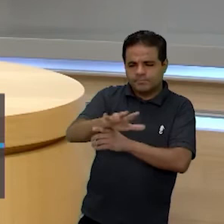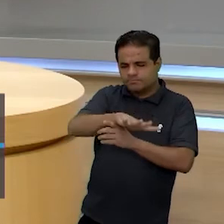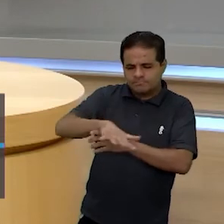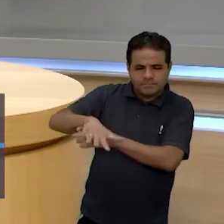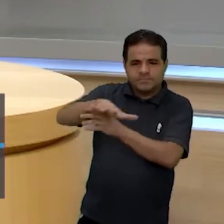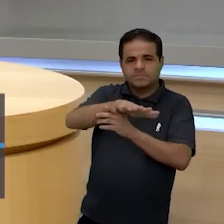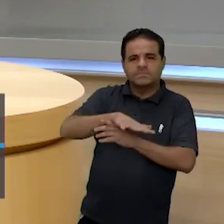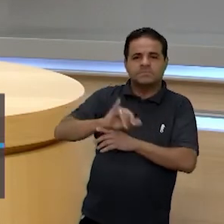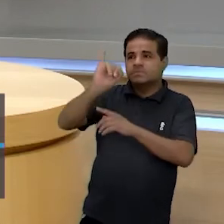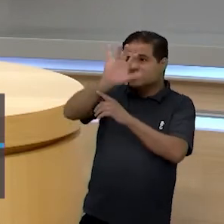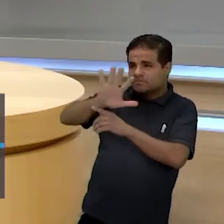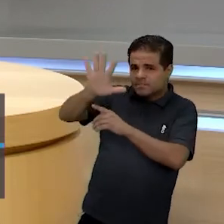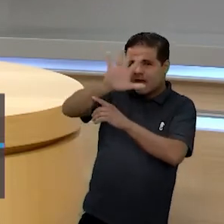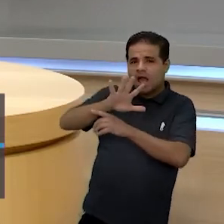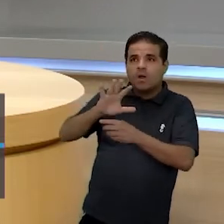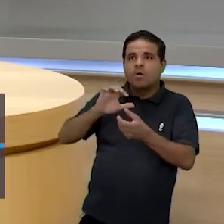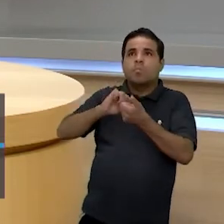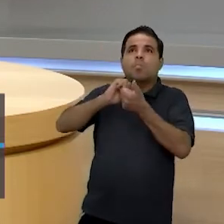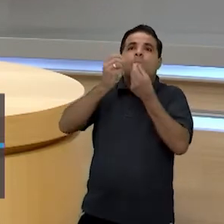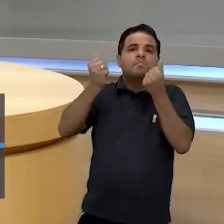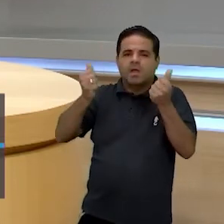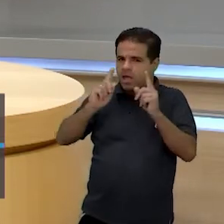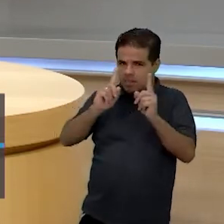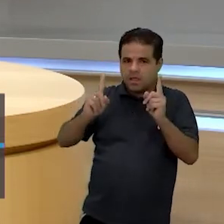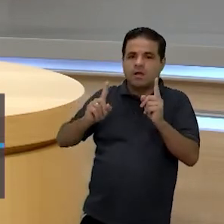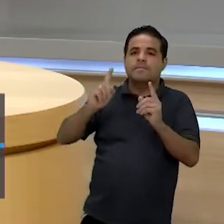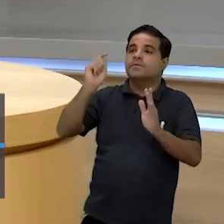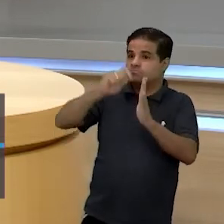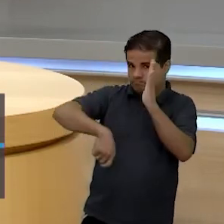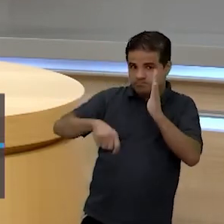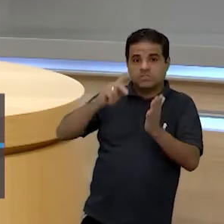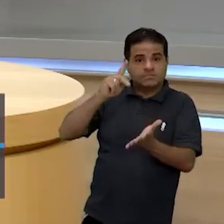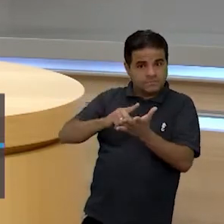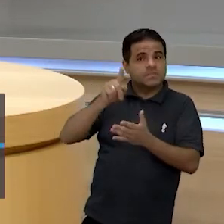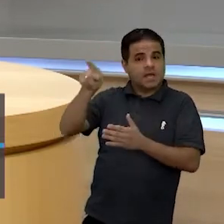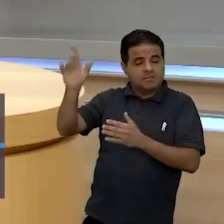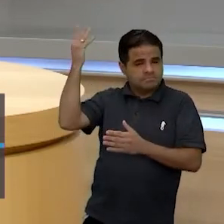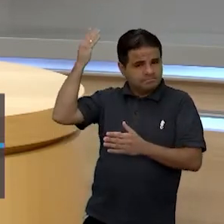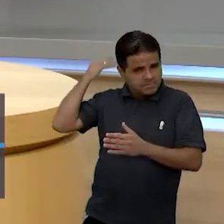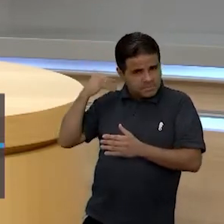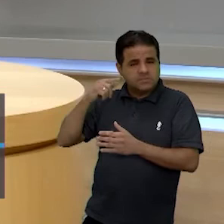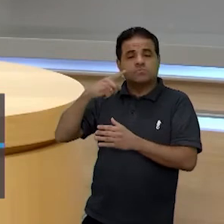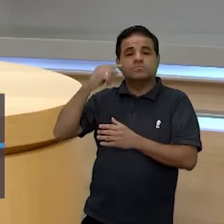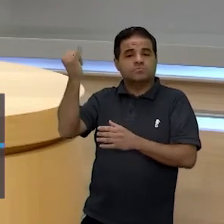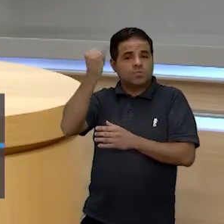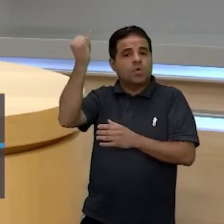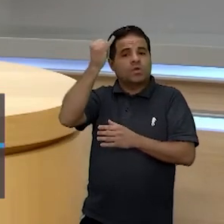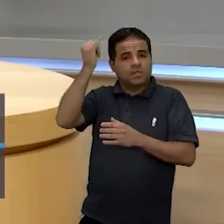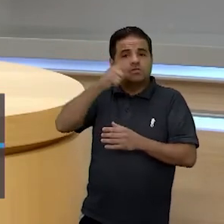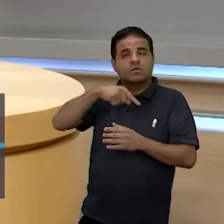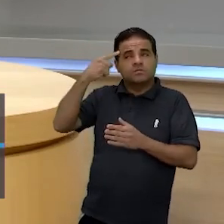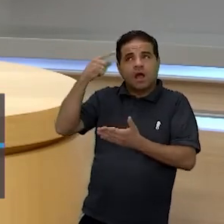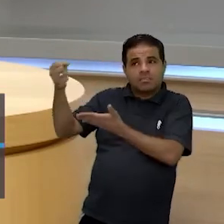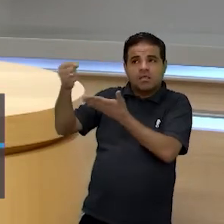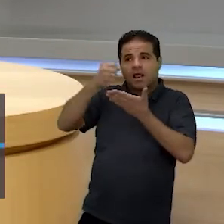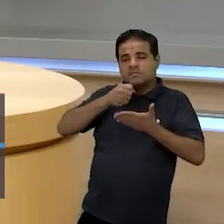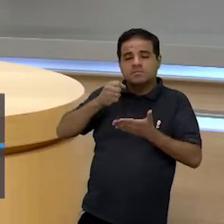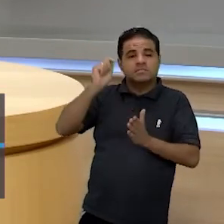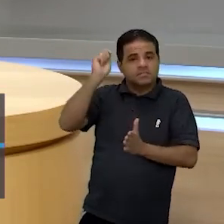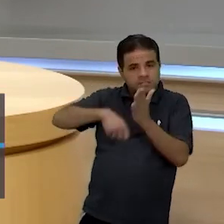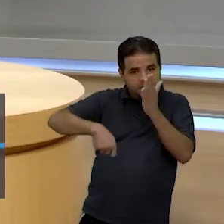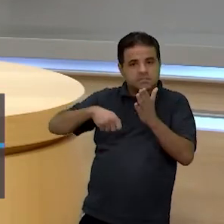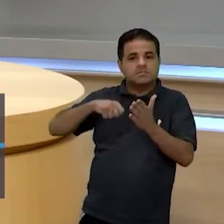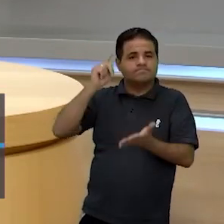A imagem, claro, não tem muita qualidade, mas é um registro original da época, então é importante, né, a gente trazer esses